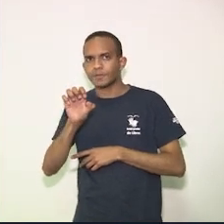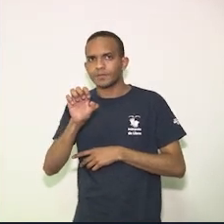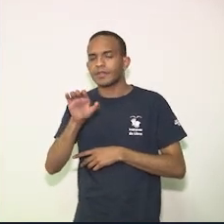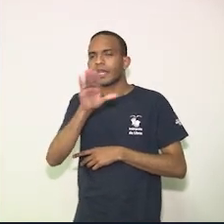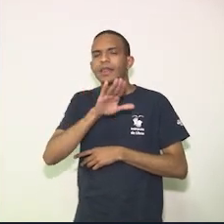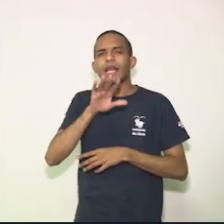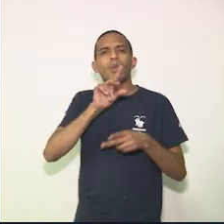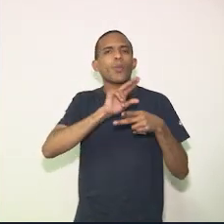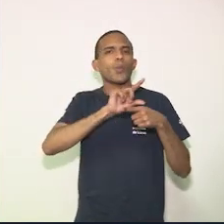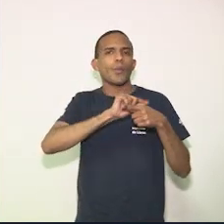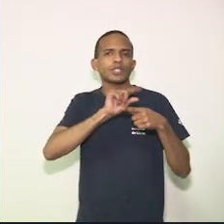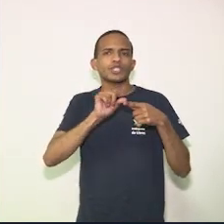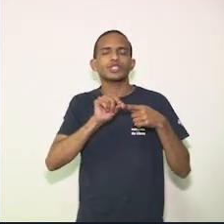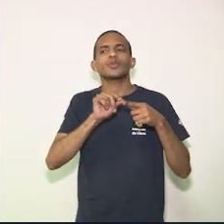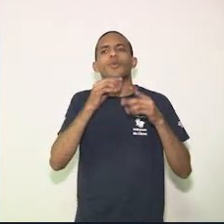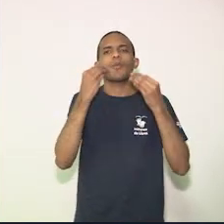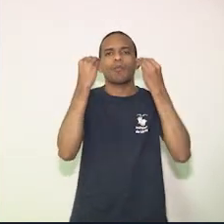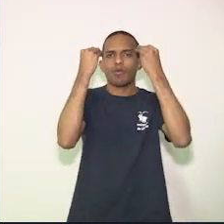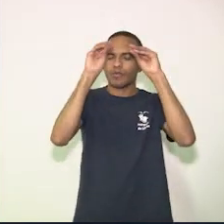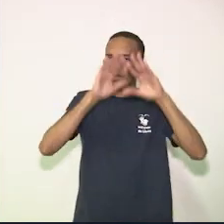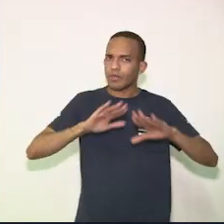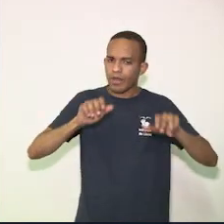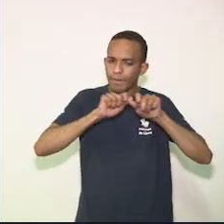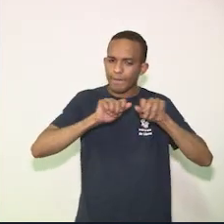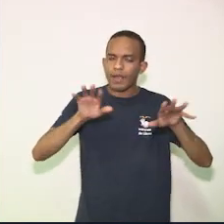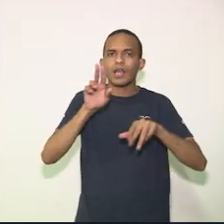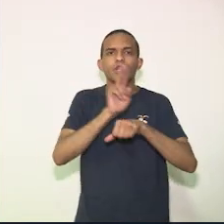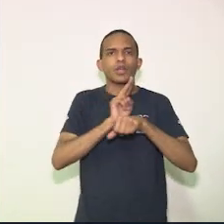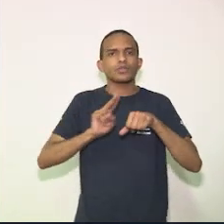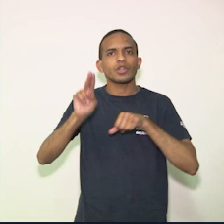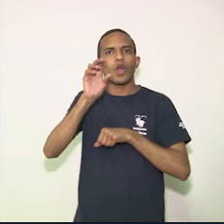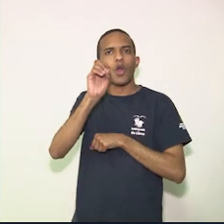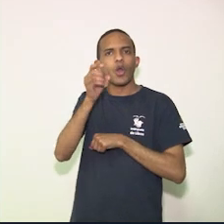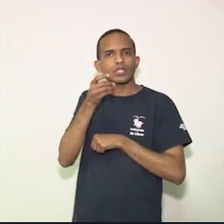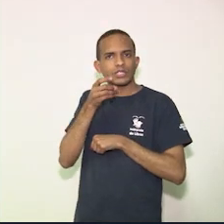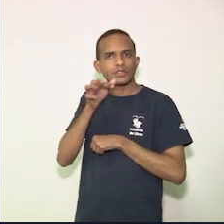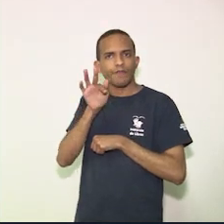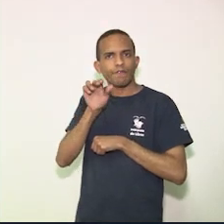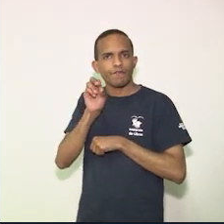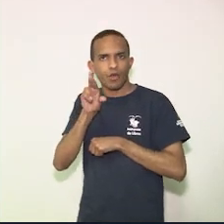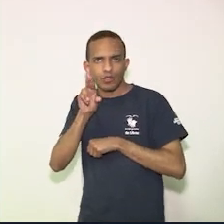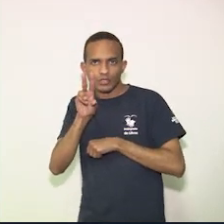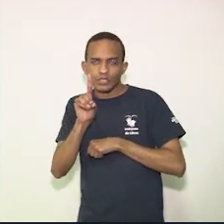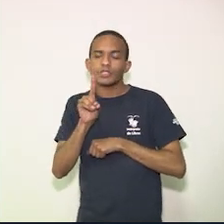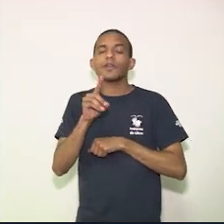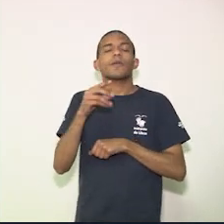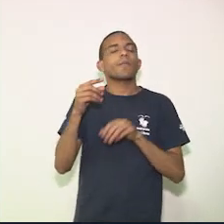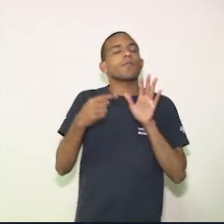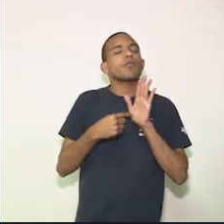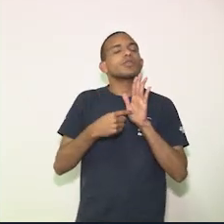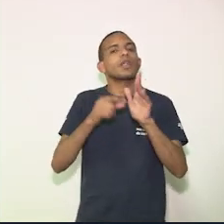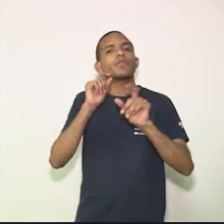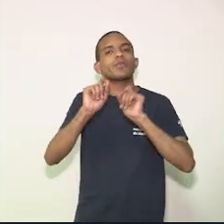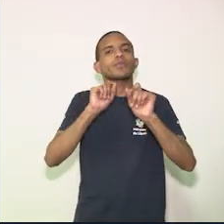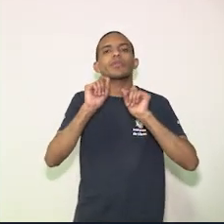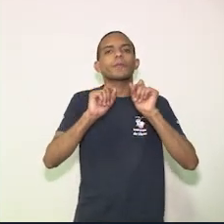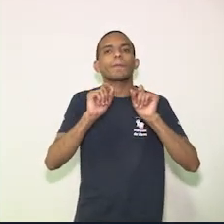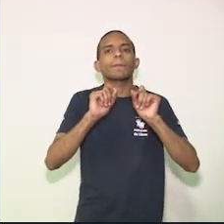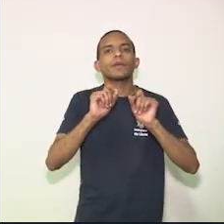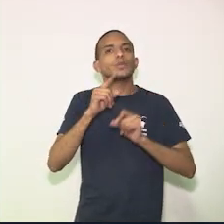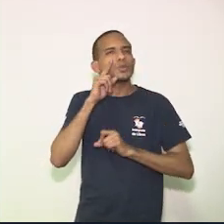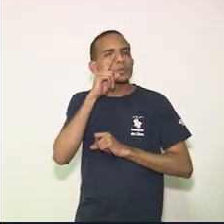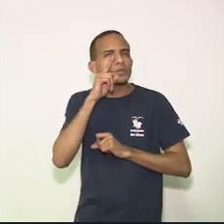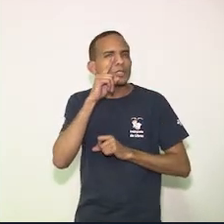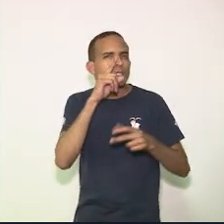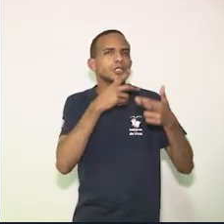num artigo publicado na Universidade de Oxford, que apontava exatamente os